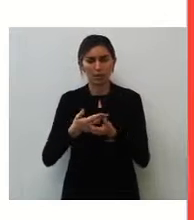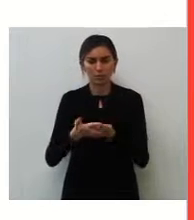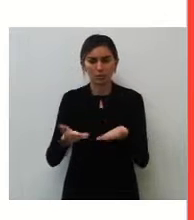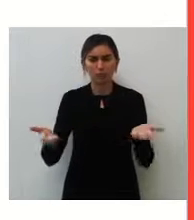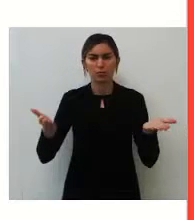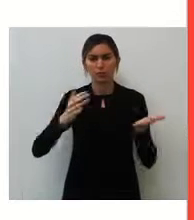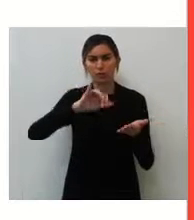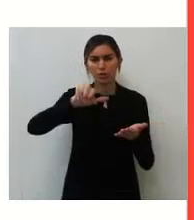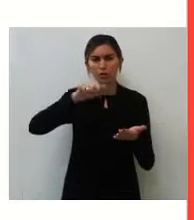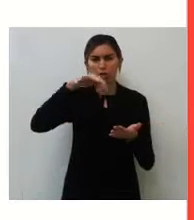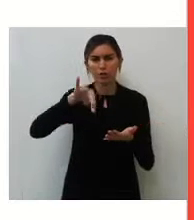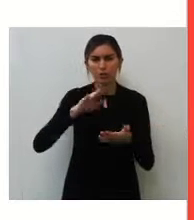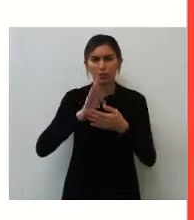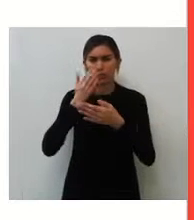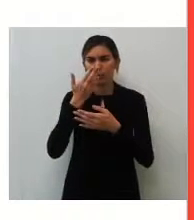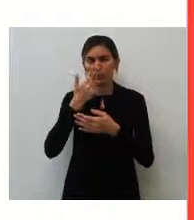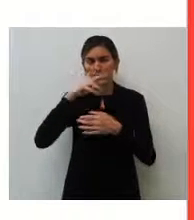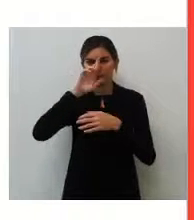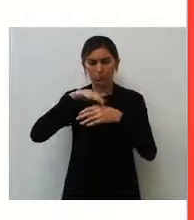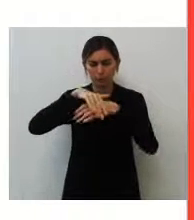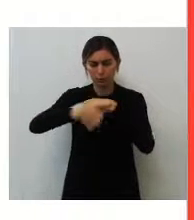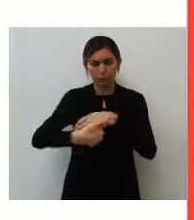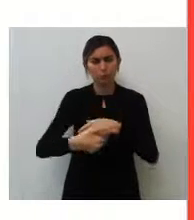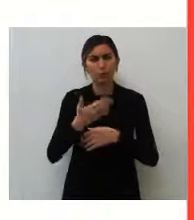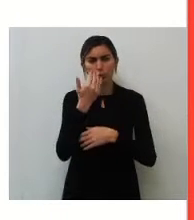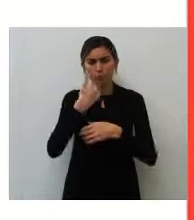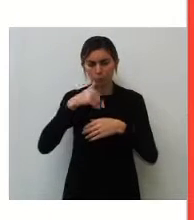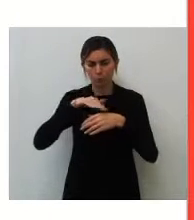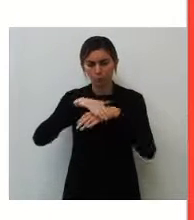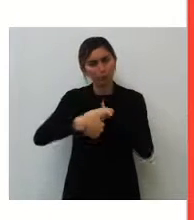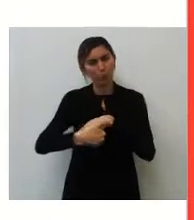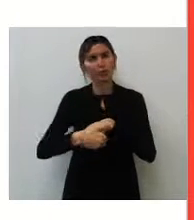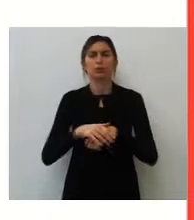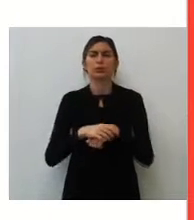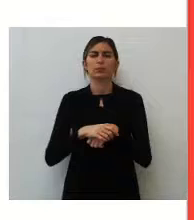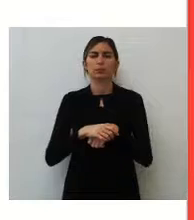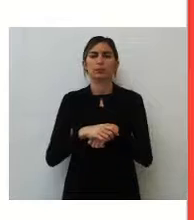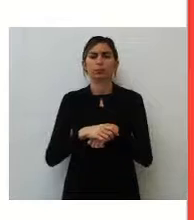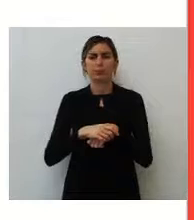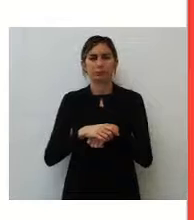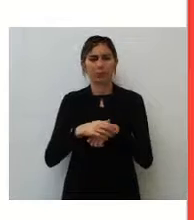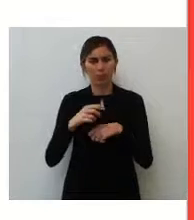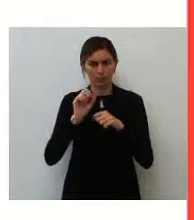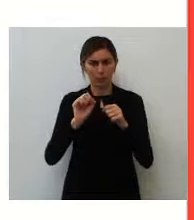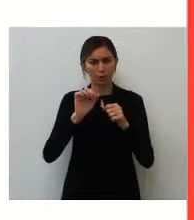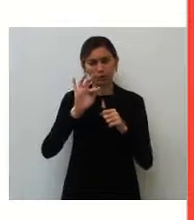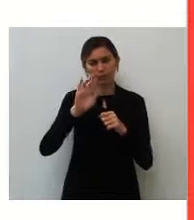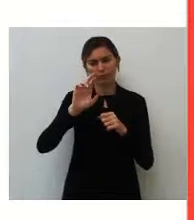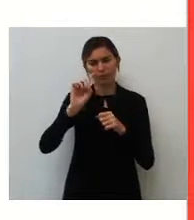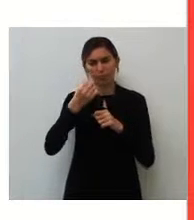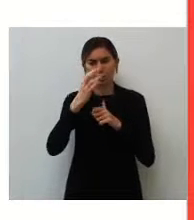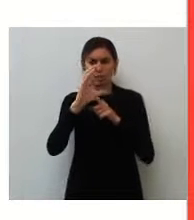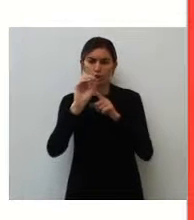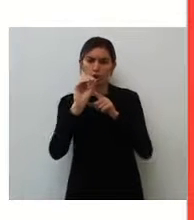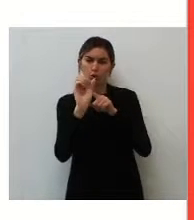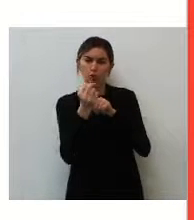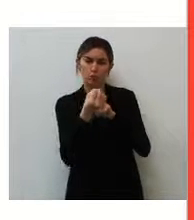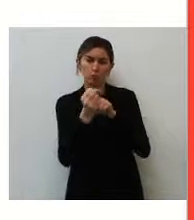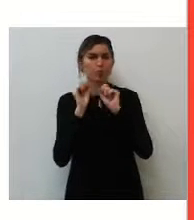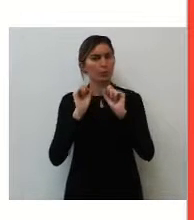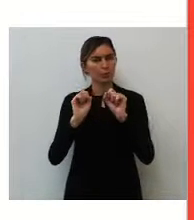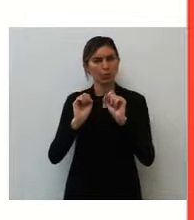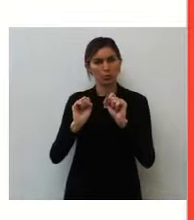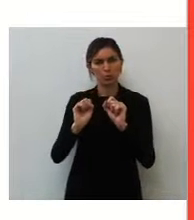servidos no jantar né isso pode ser a palavra fresca luiz poderia ser frescos poderia